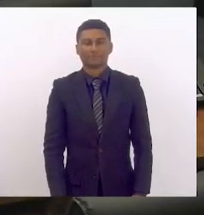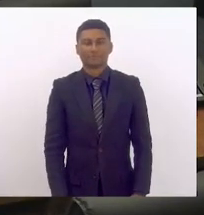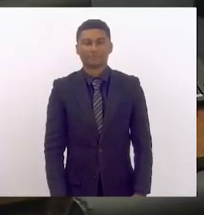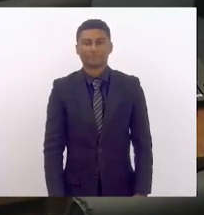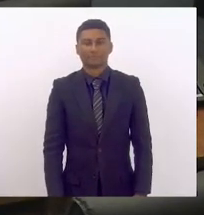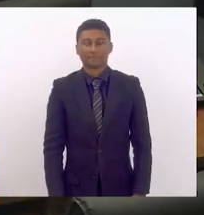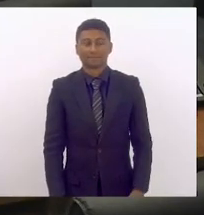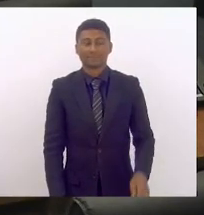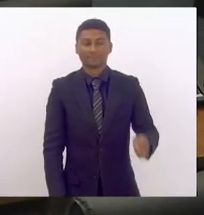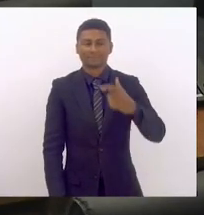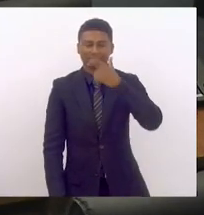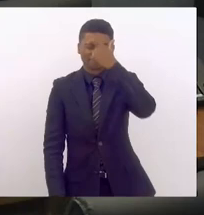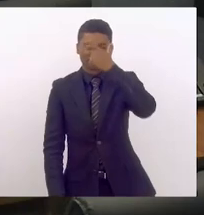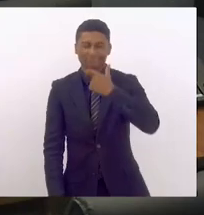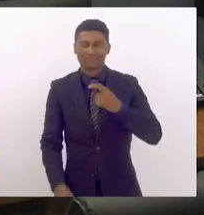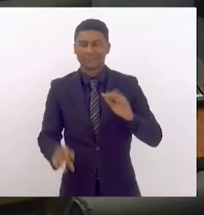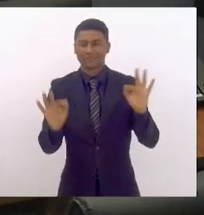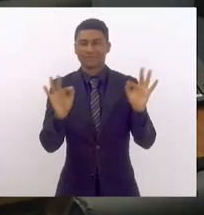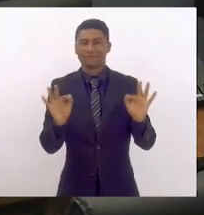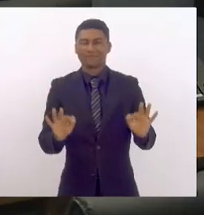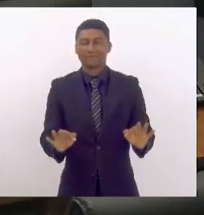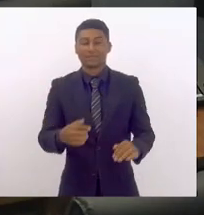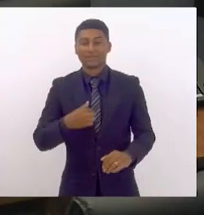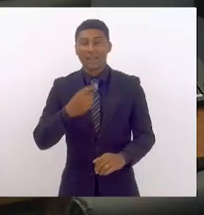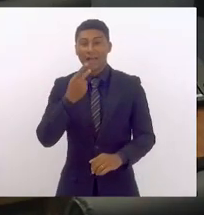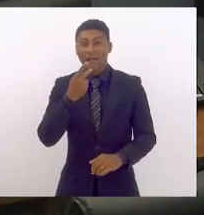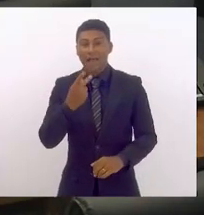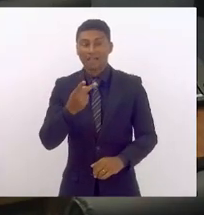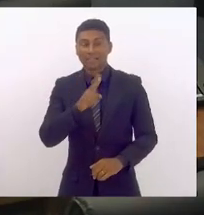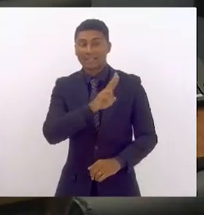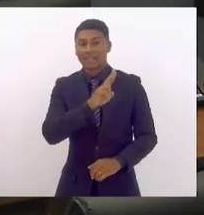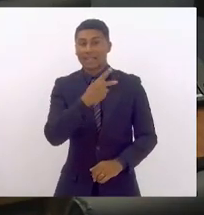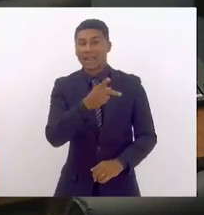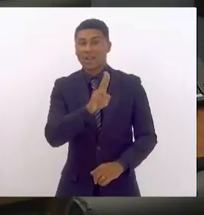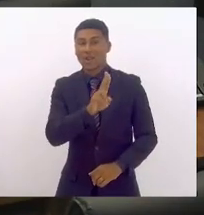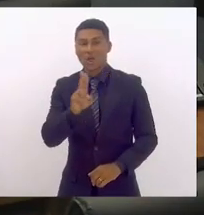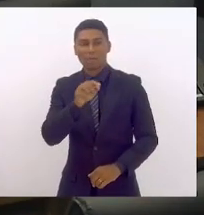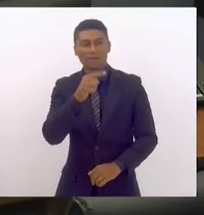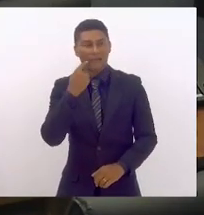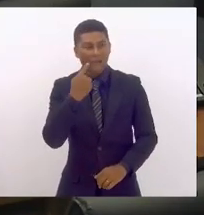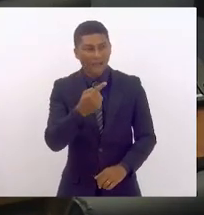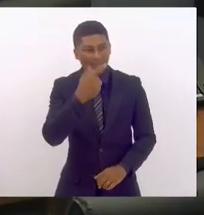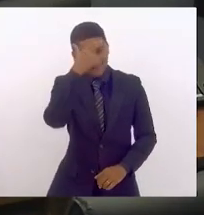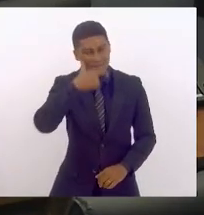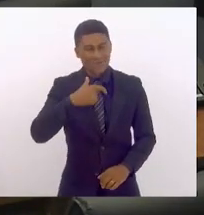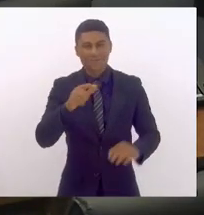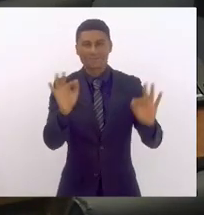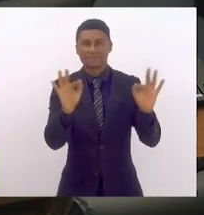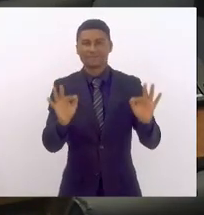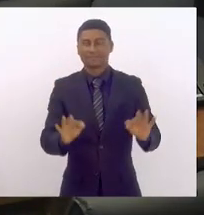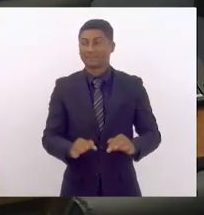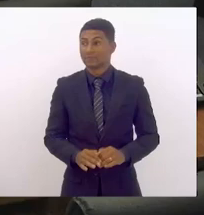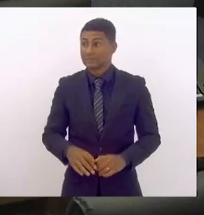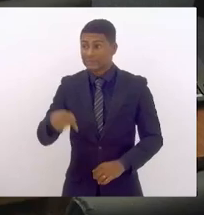que ele fica feliz falar o nome dele aqui na televisão ele fica vibrado